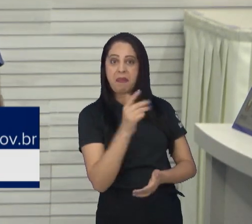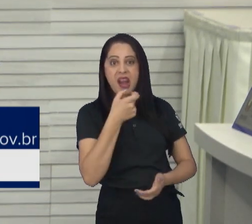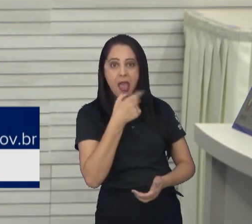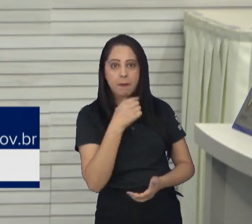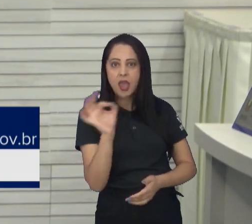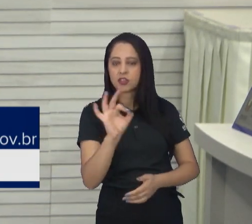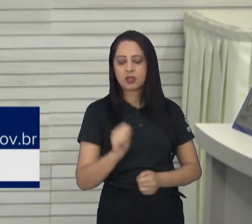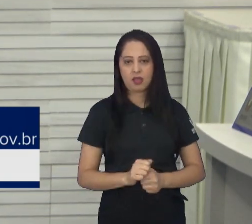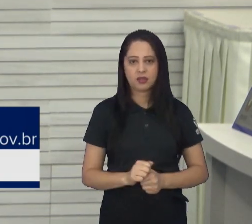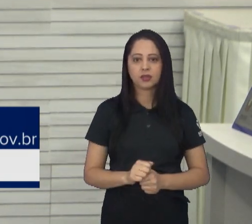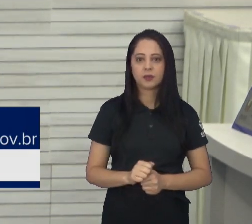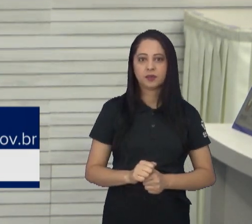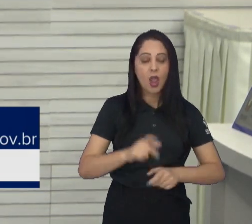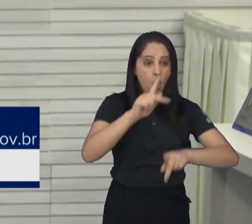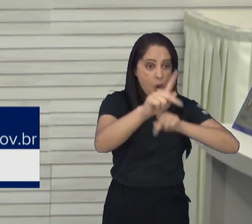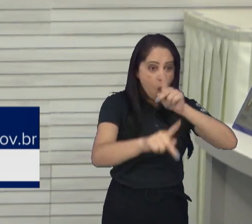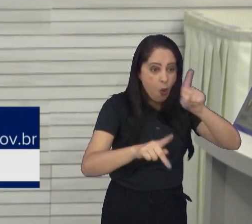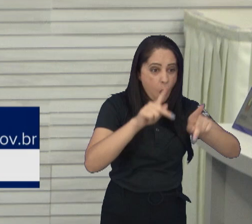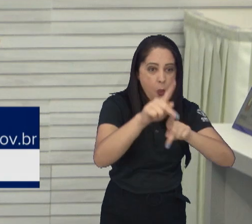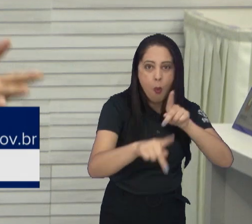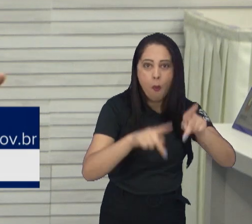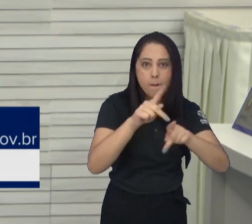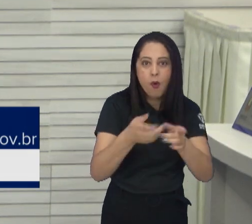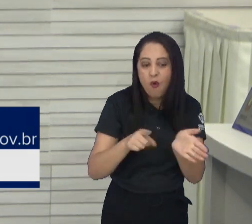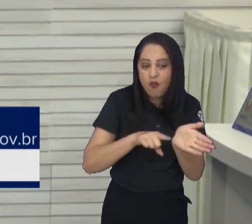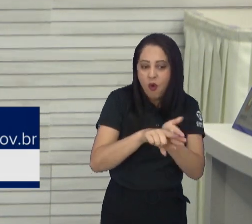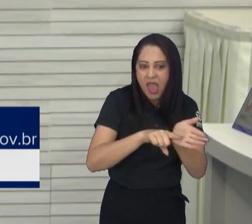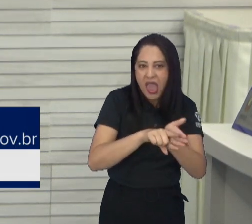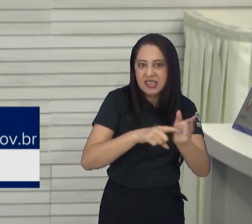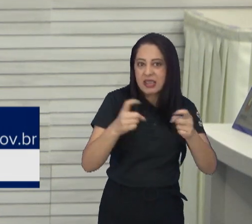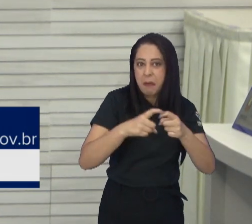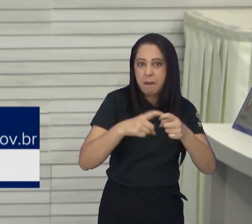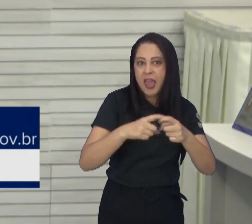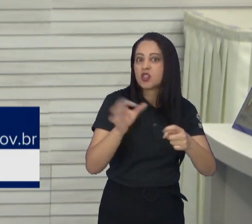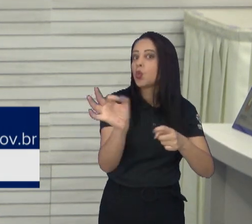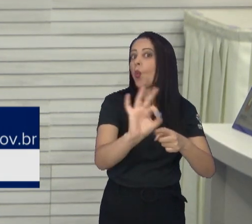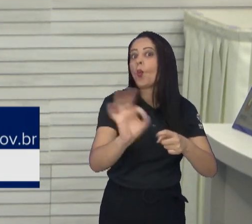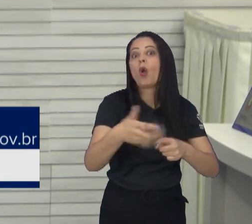sem consulta, porque não sem exame, porque não pagava o Vale Clean.